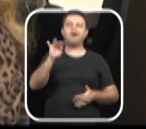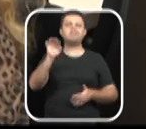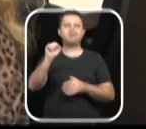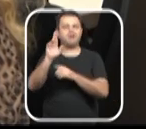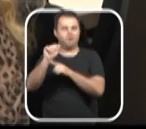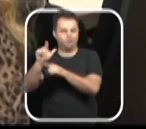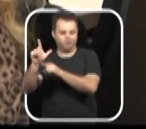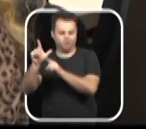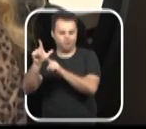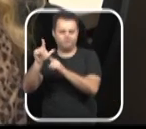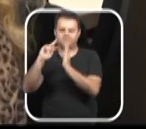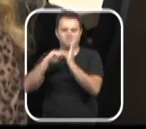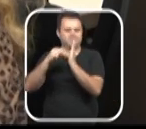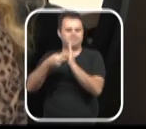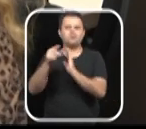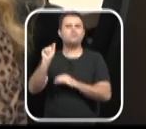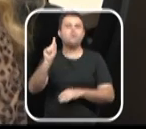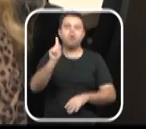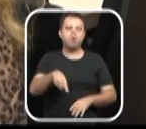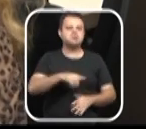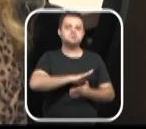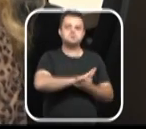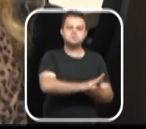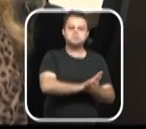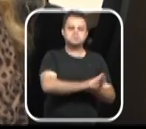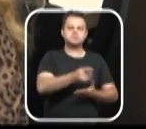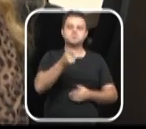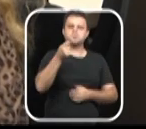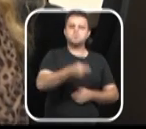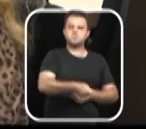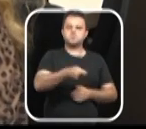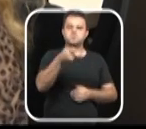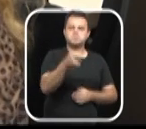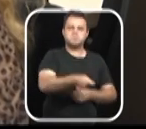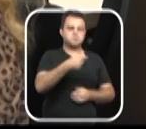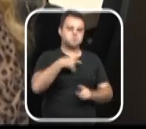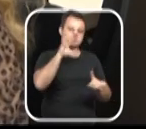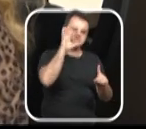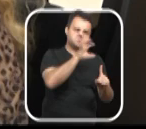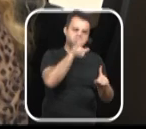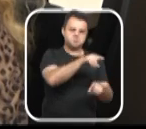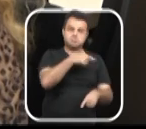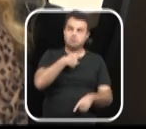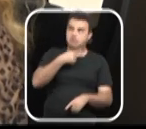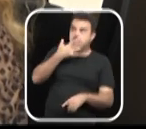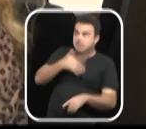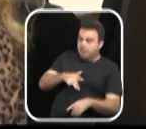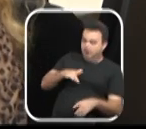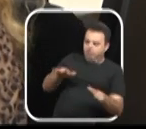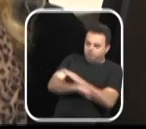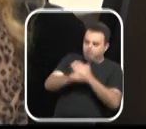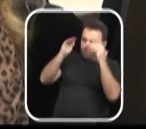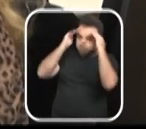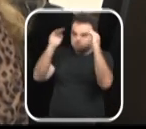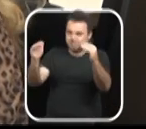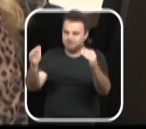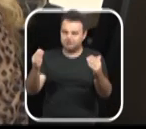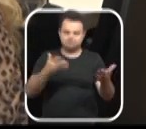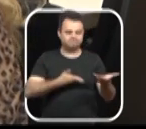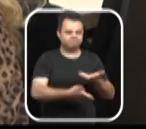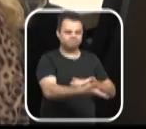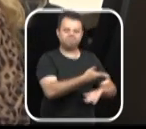das relações autoritárias, das relações de coação. E esse tipo de relação, ela